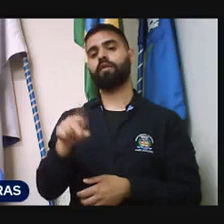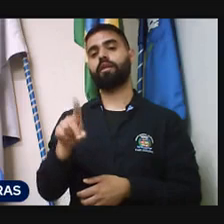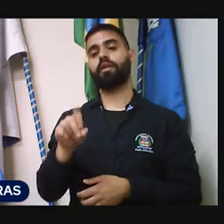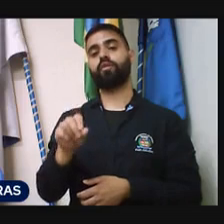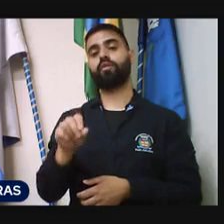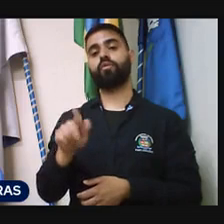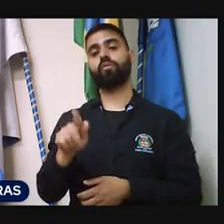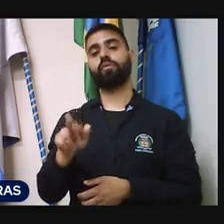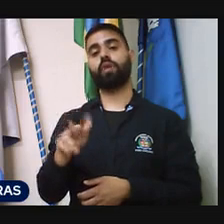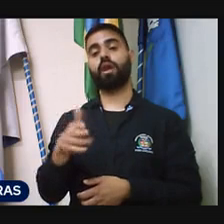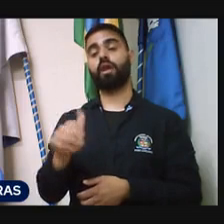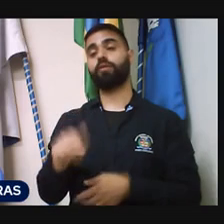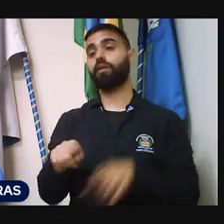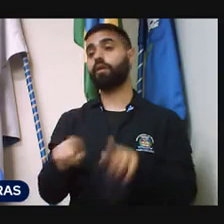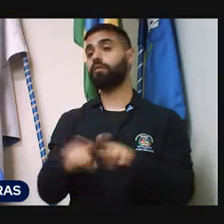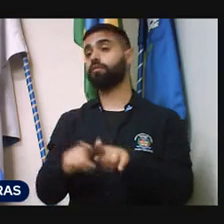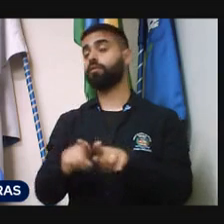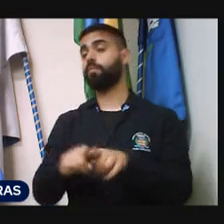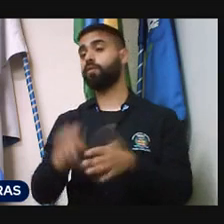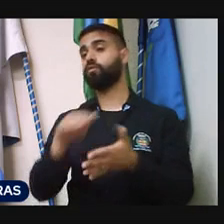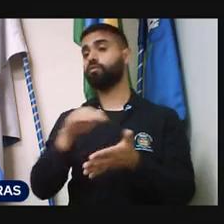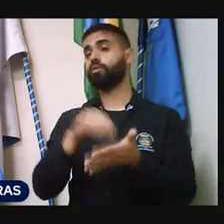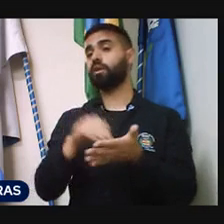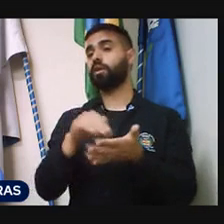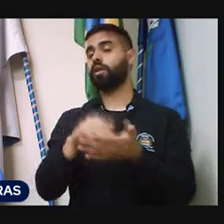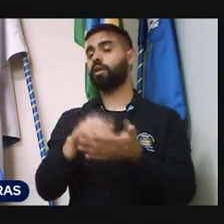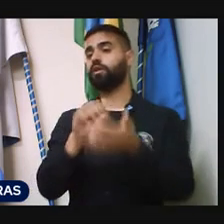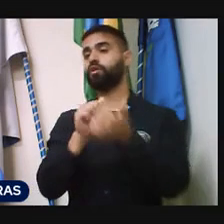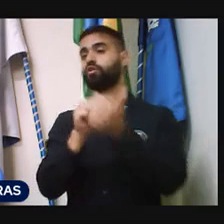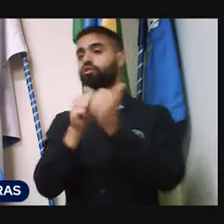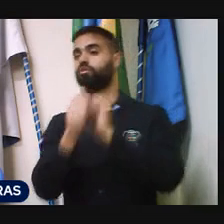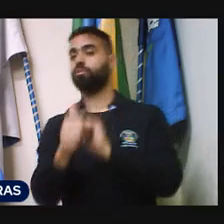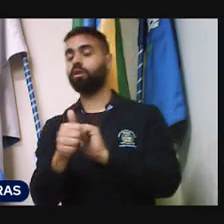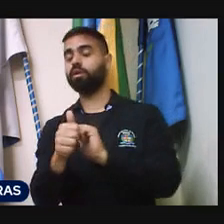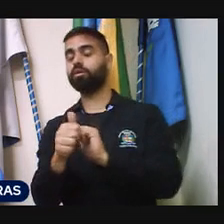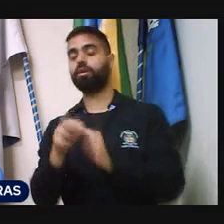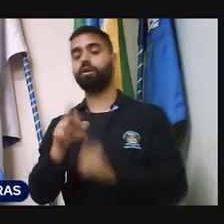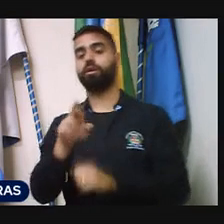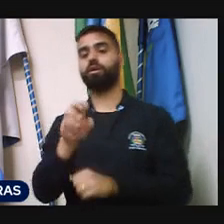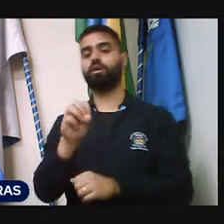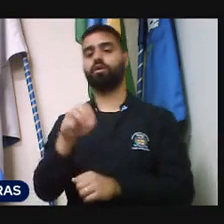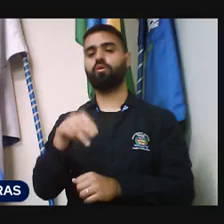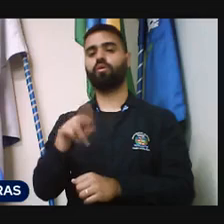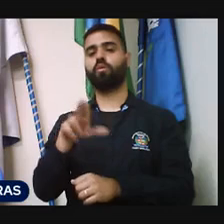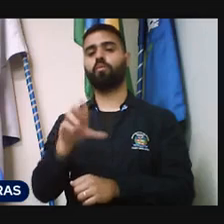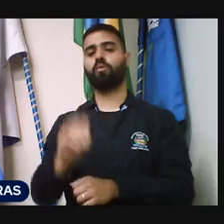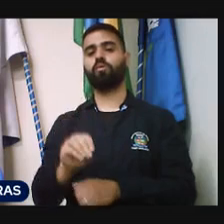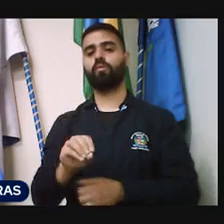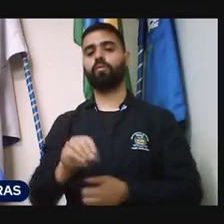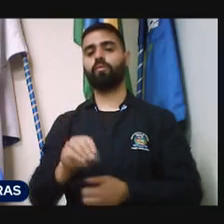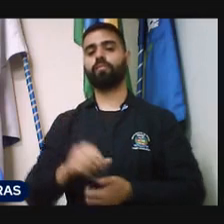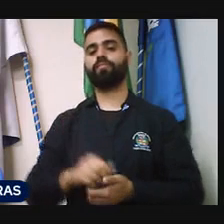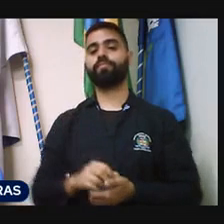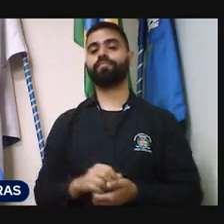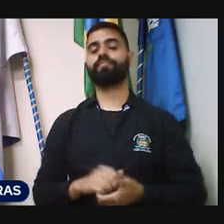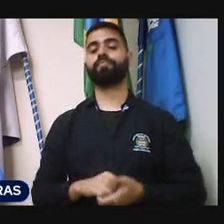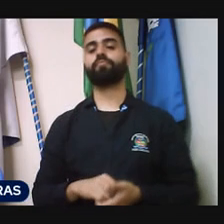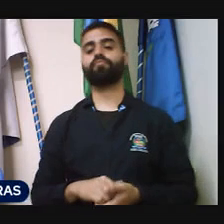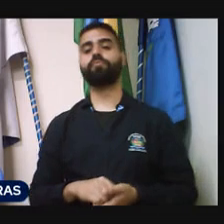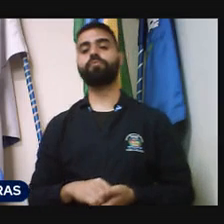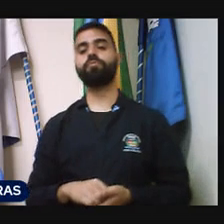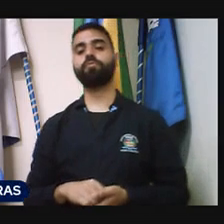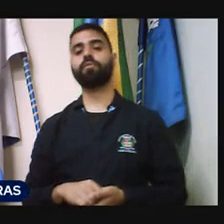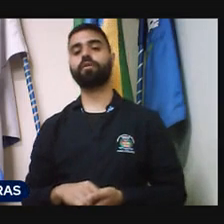Fernando graça através do secretário de esporte aqui esteve na última terça-feira seu Roma um milagre outros equipe Então